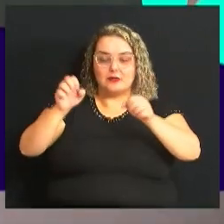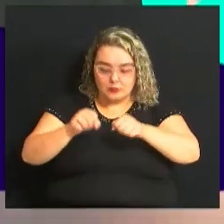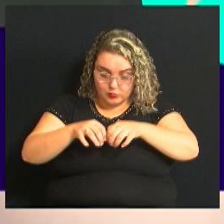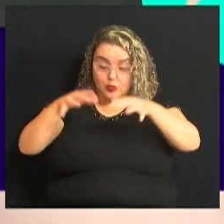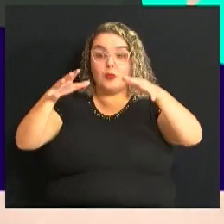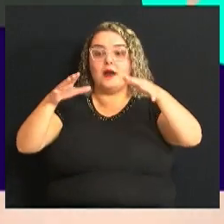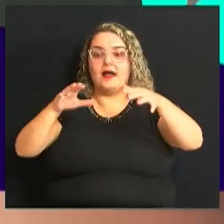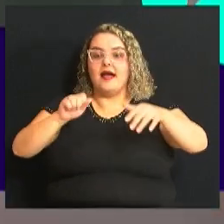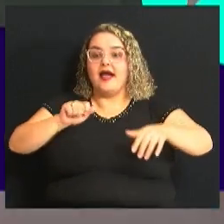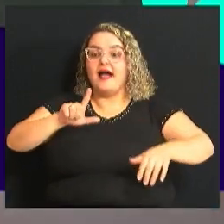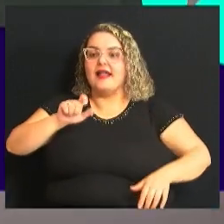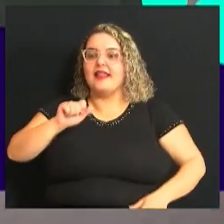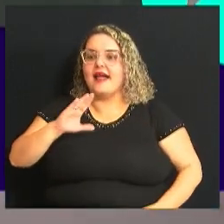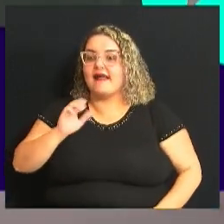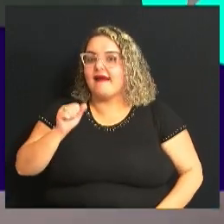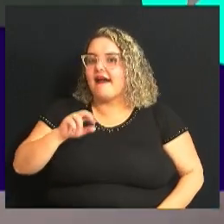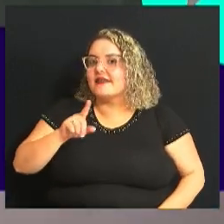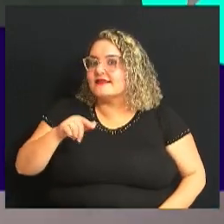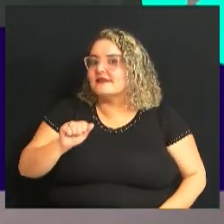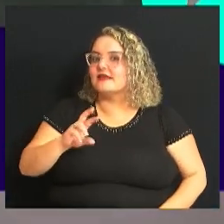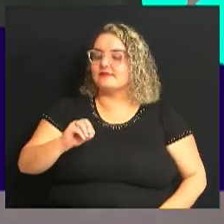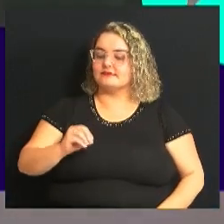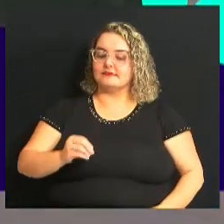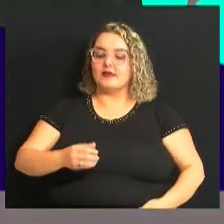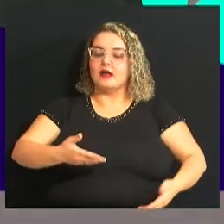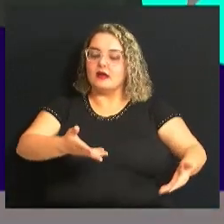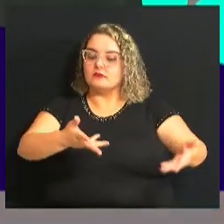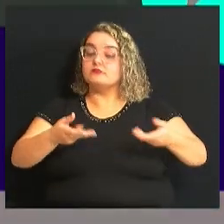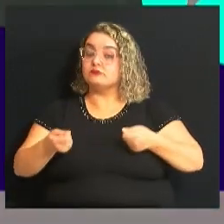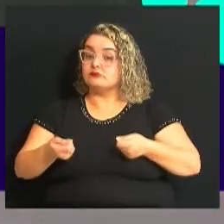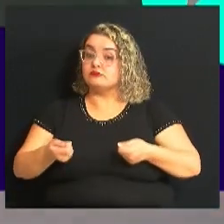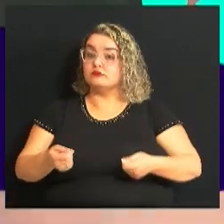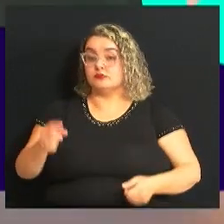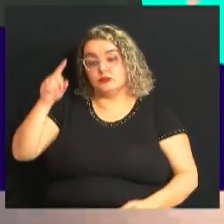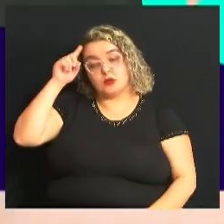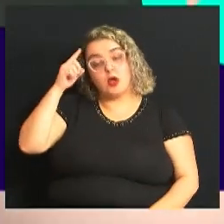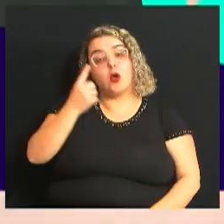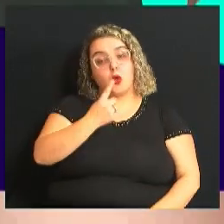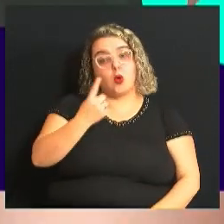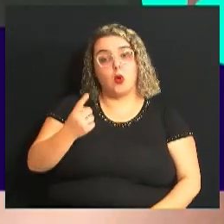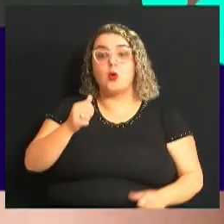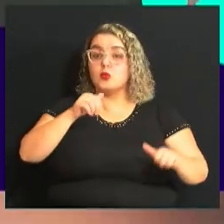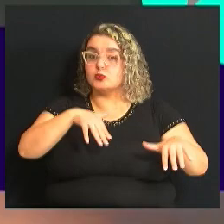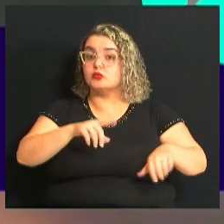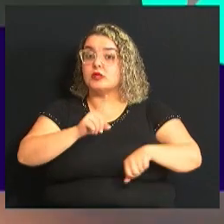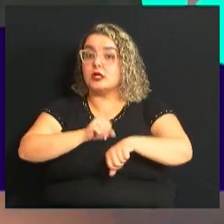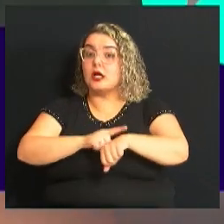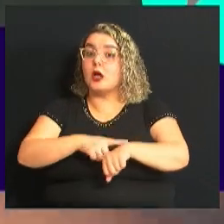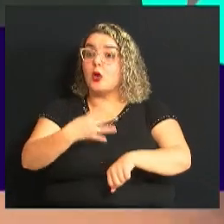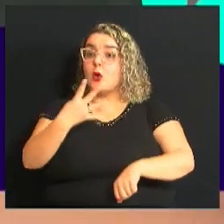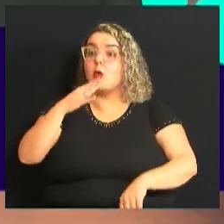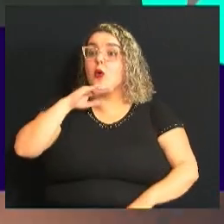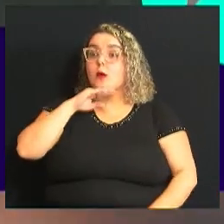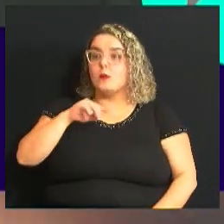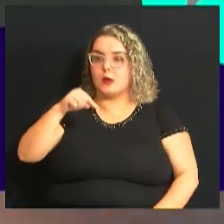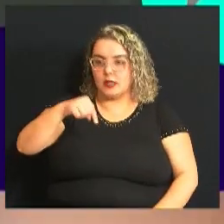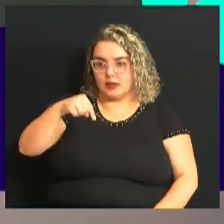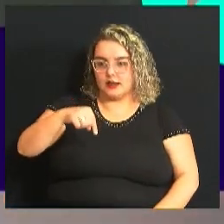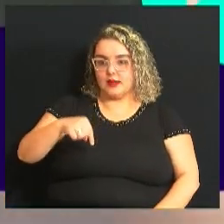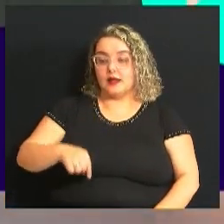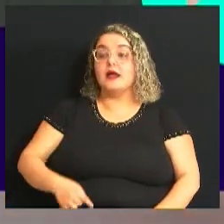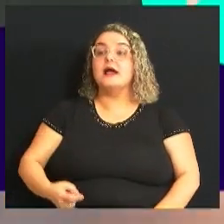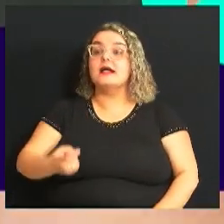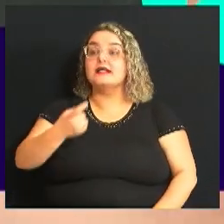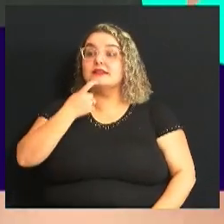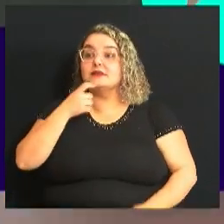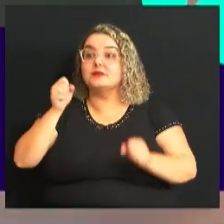Alakazam e eu tô passando aqui para te fazer um convite. No dia 11 de setembro, a partir das 4 horas, eu estarei aqui no Campinas Shopping,